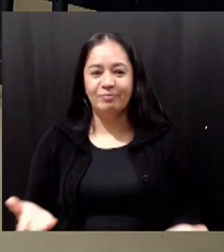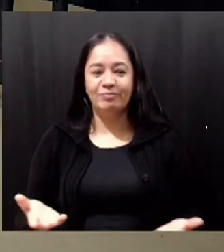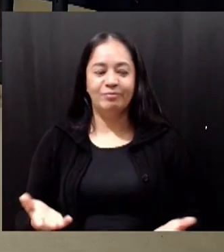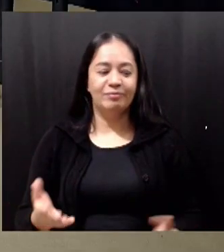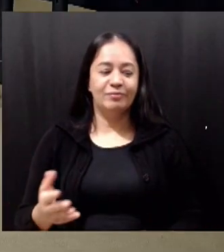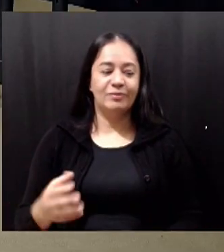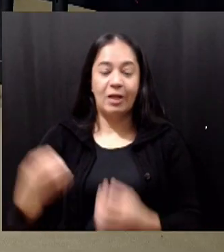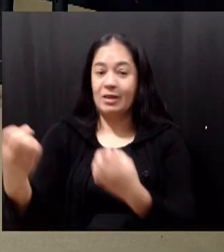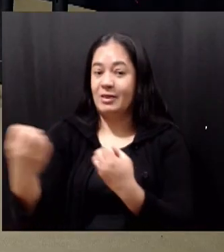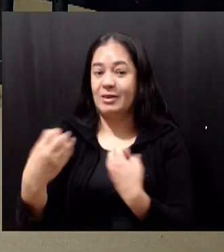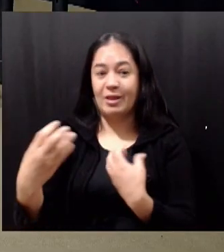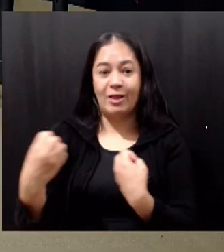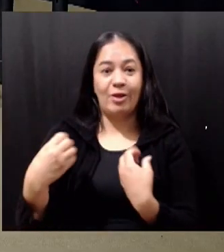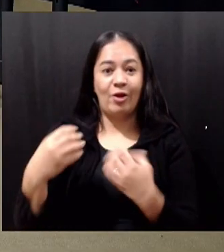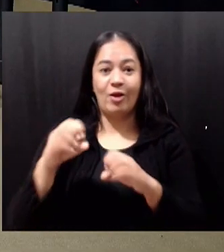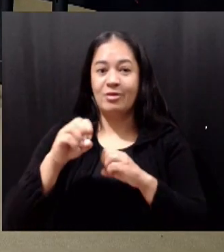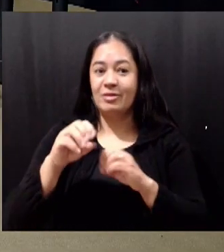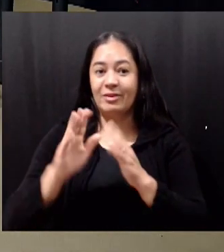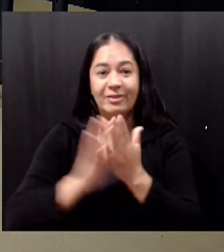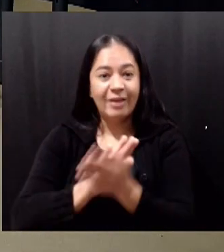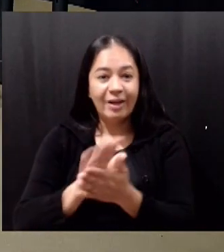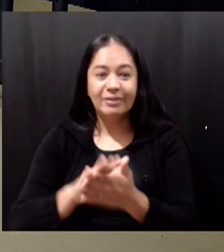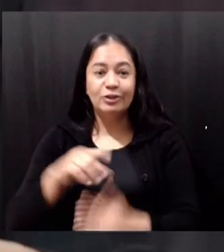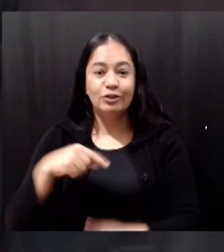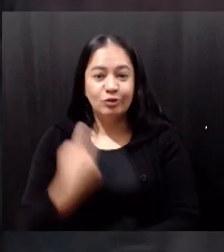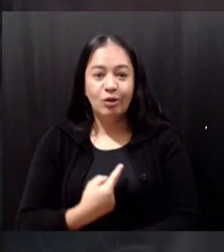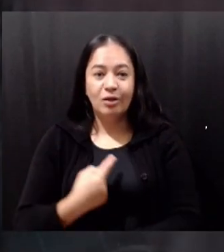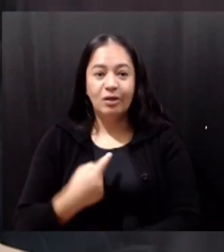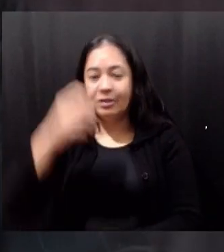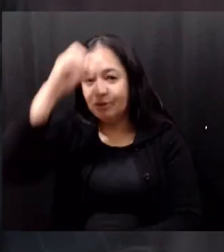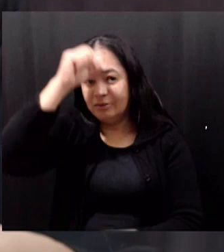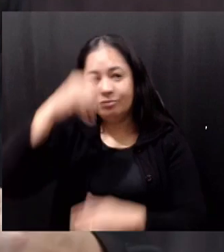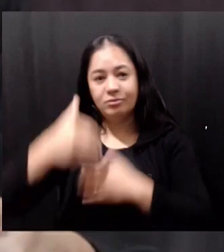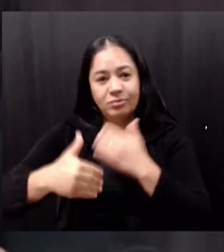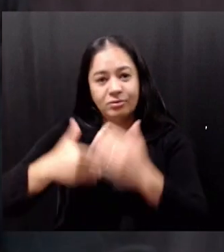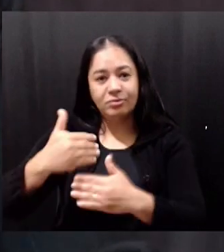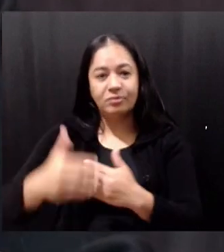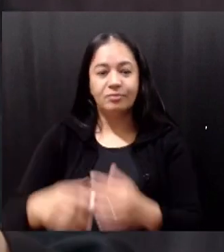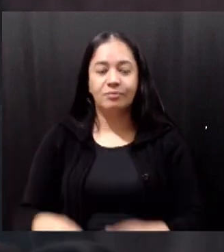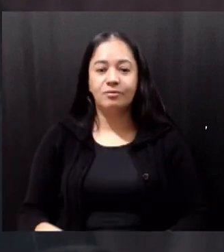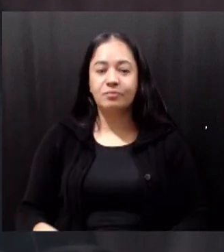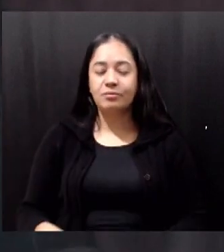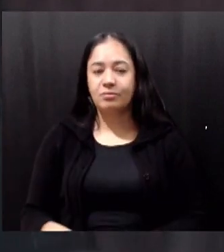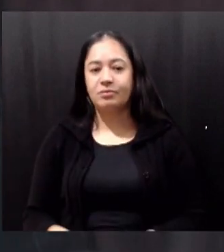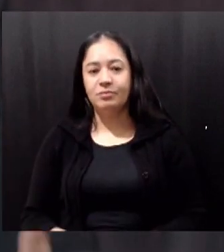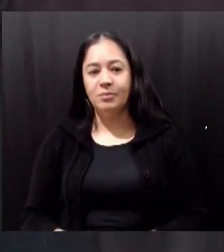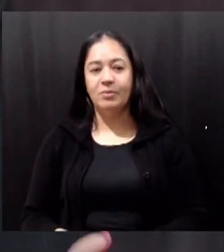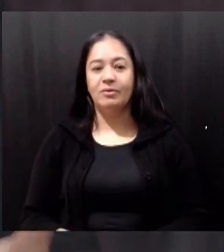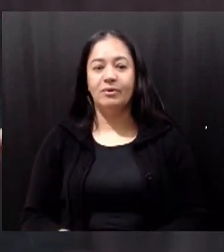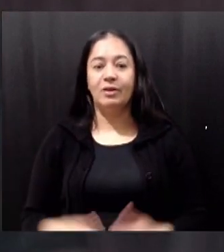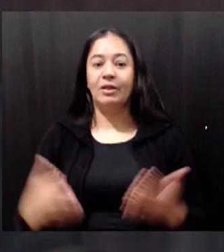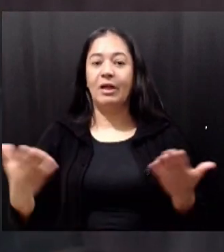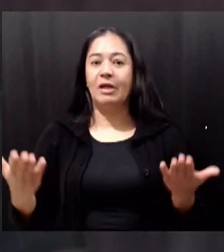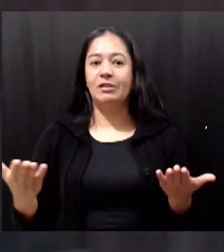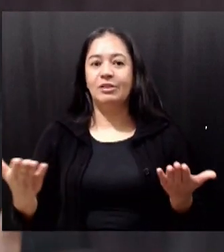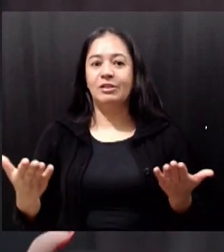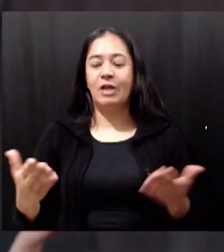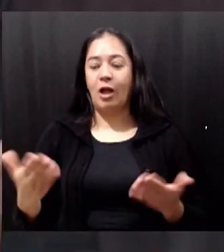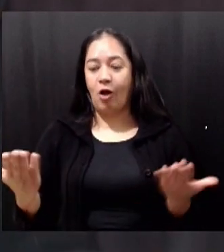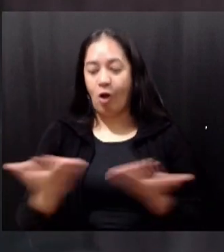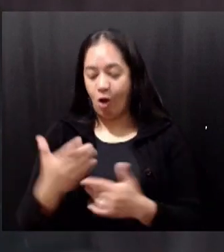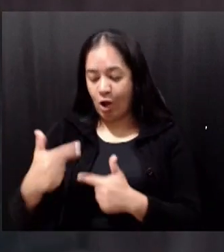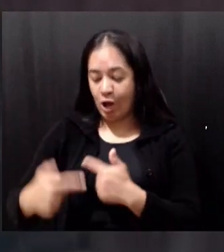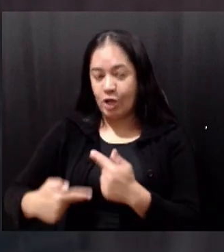ensinou, nós fomos, né? Nós fomos Aham. aprendendo. Isso. E a geração já digital,